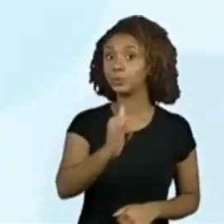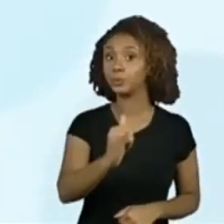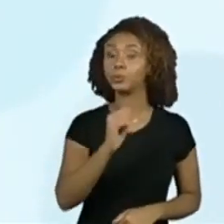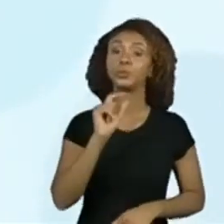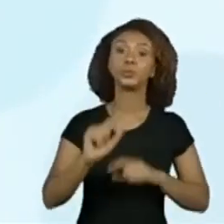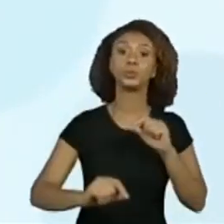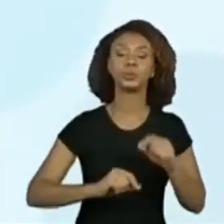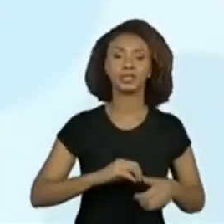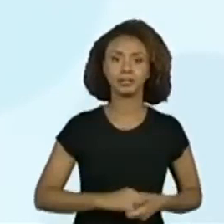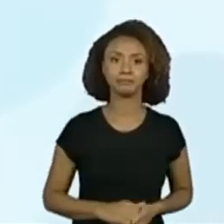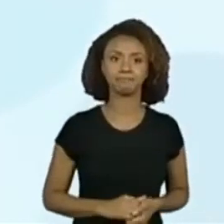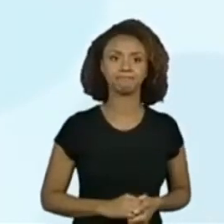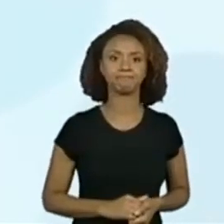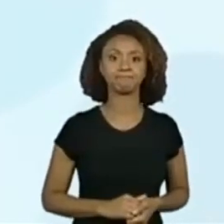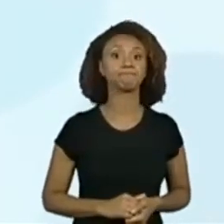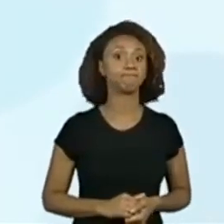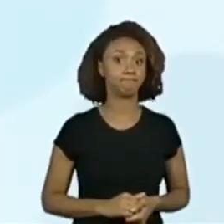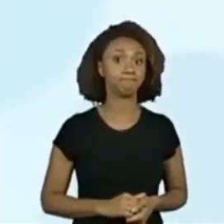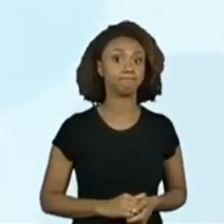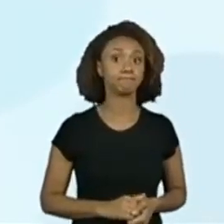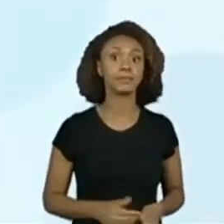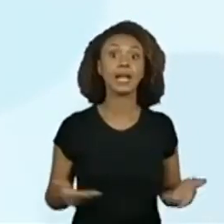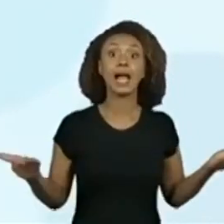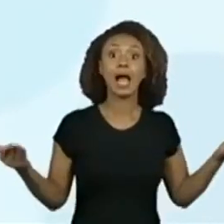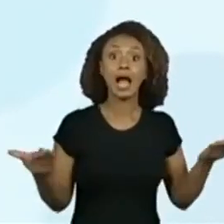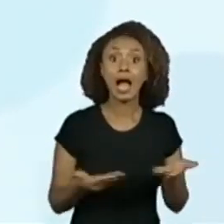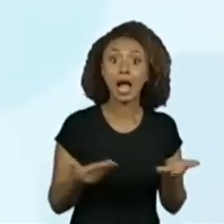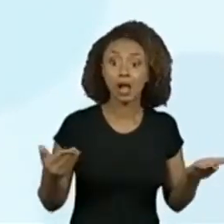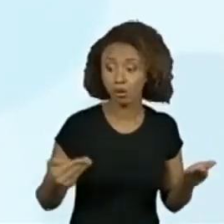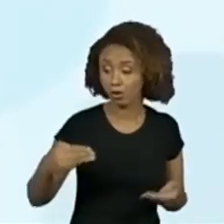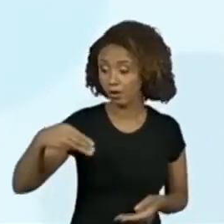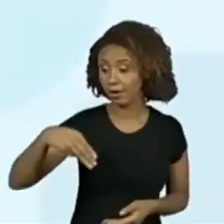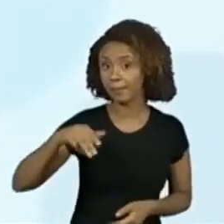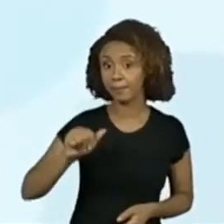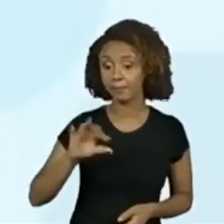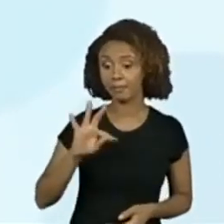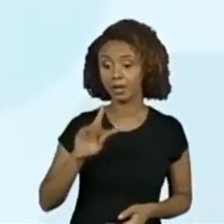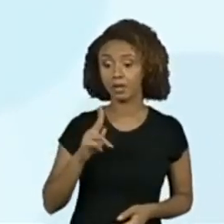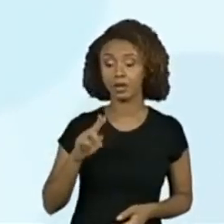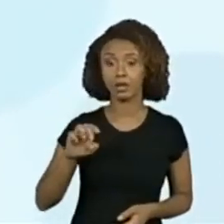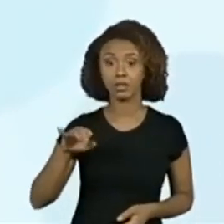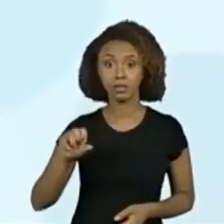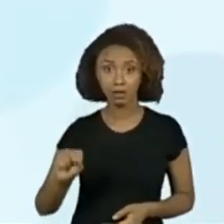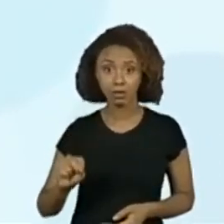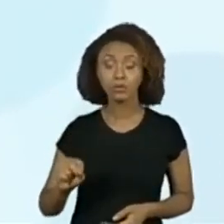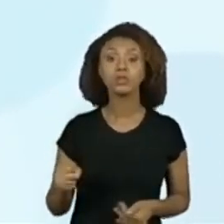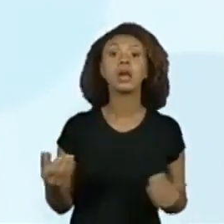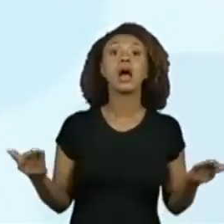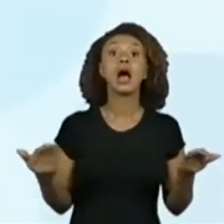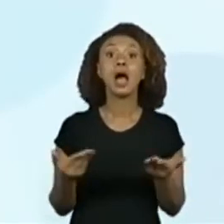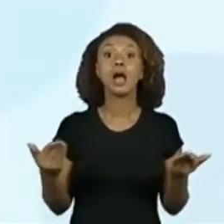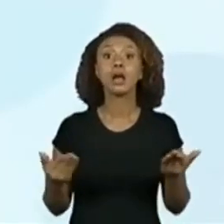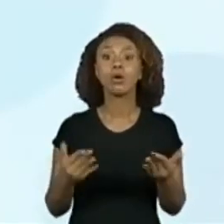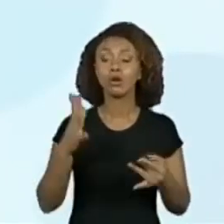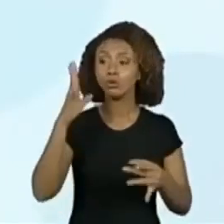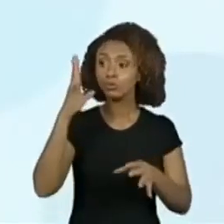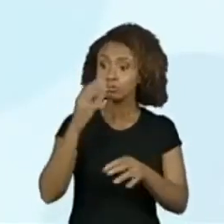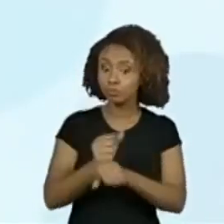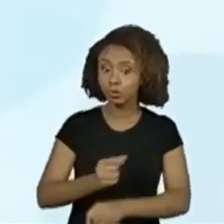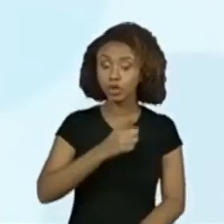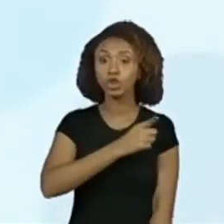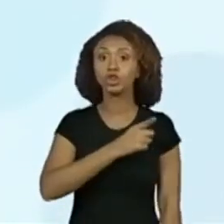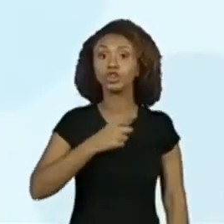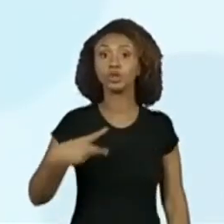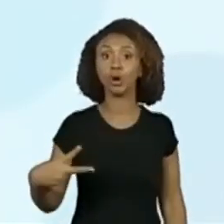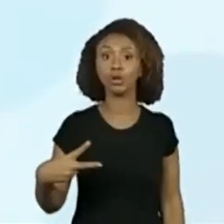aí que agora Mateus tem 12 carrinhos hum